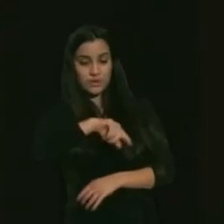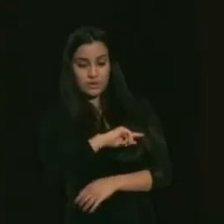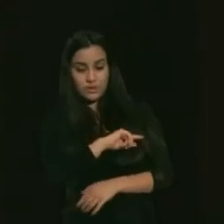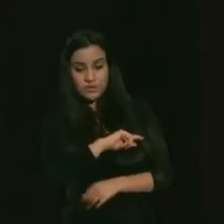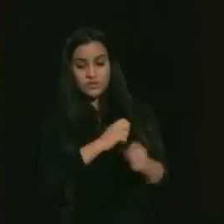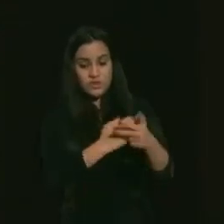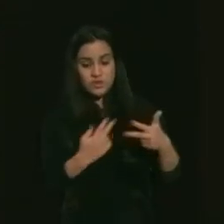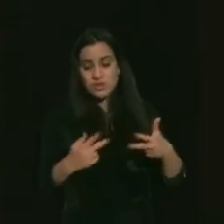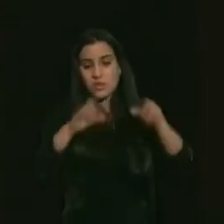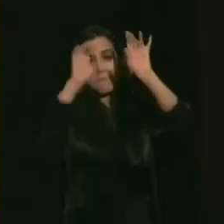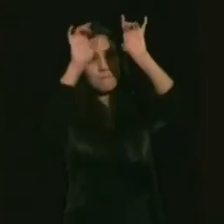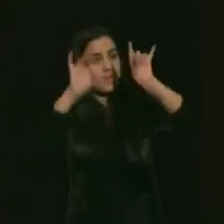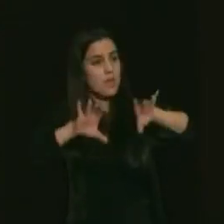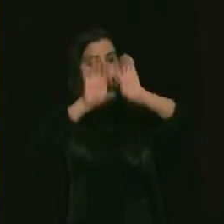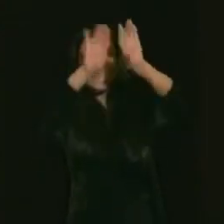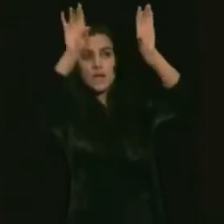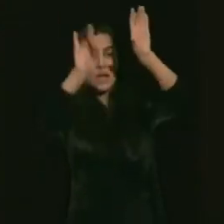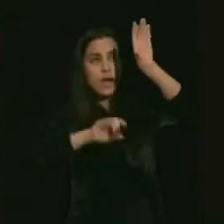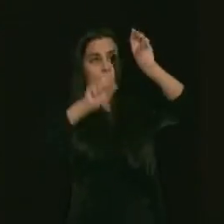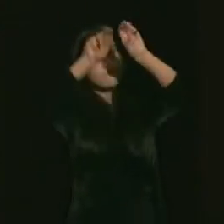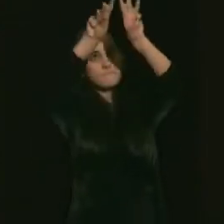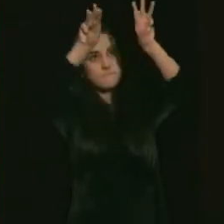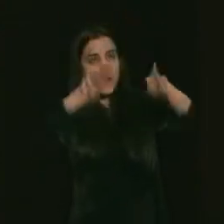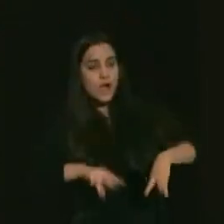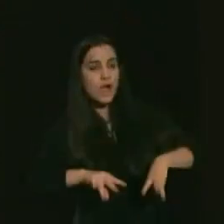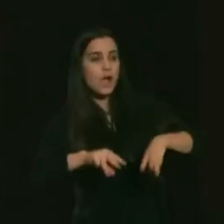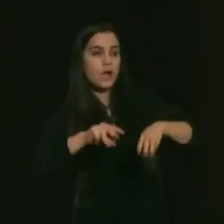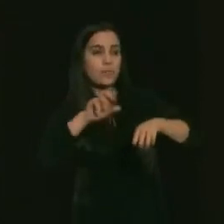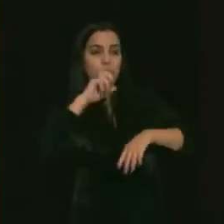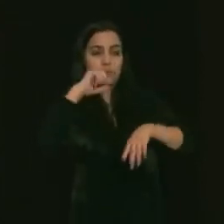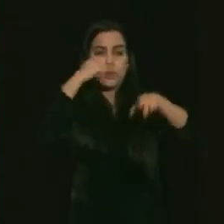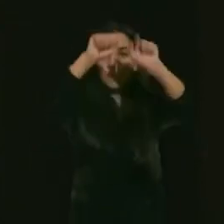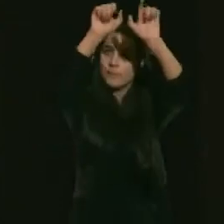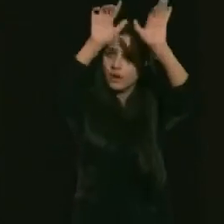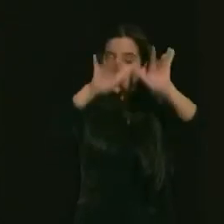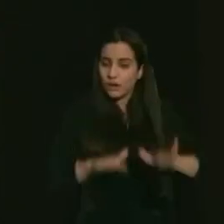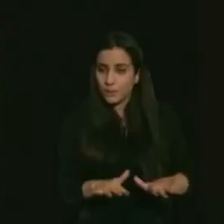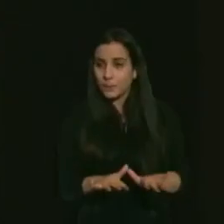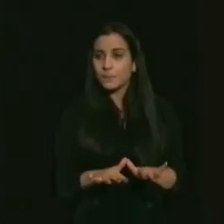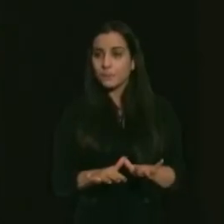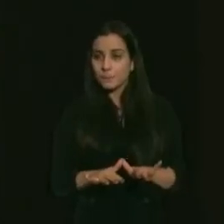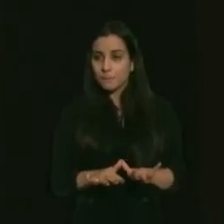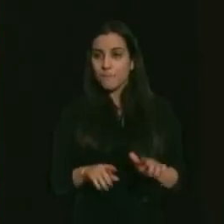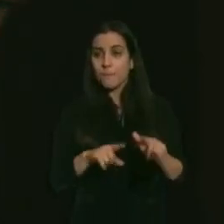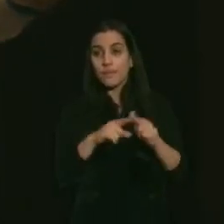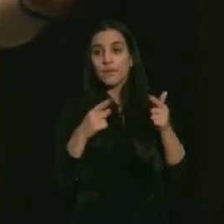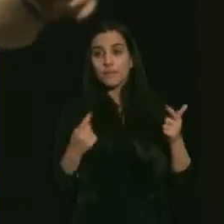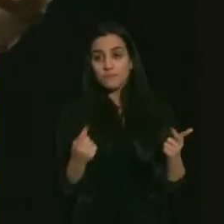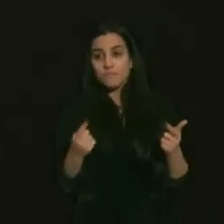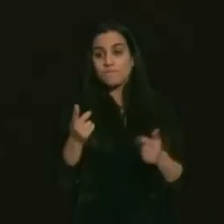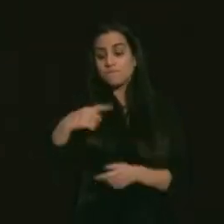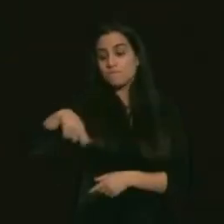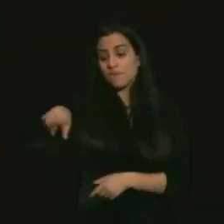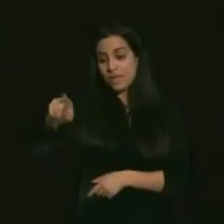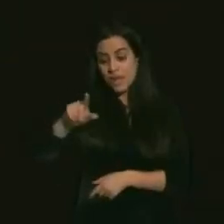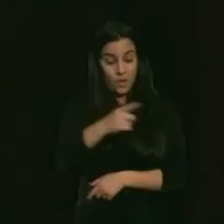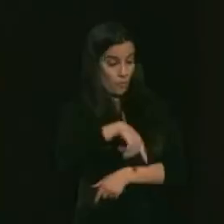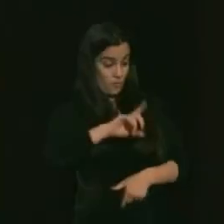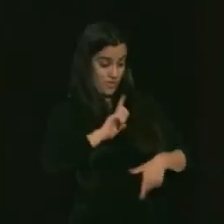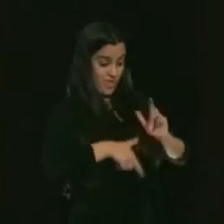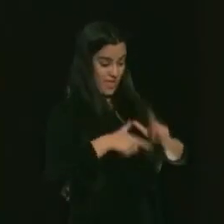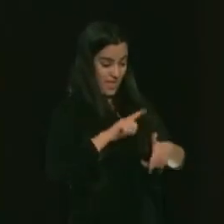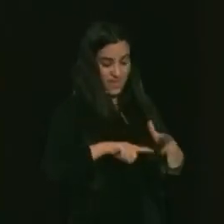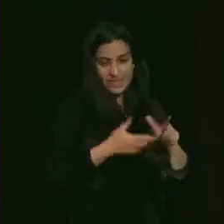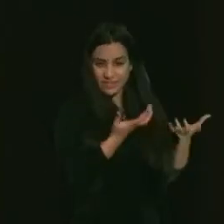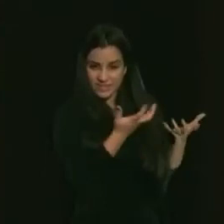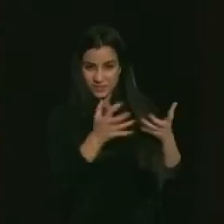céu. O maná caía, o pão caía do céu. Mas eles desprezaram a comida que o Senhor lhes